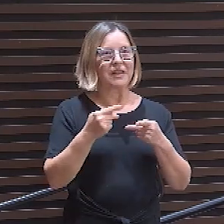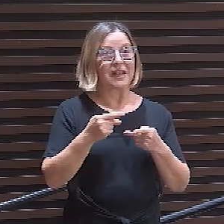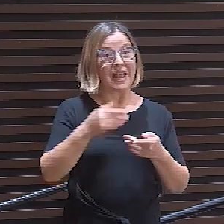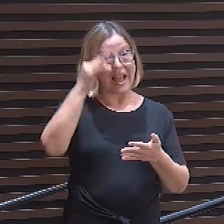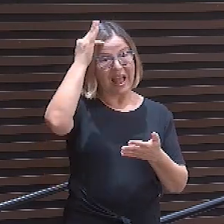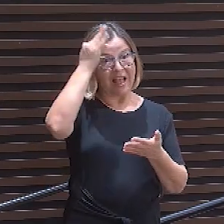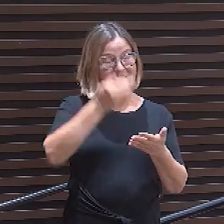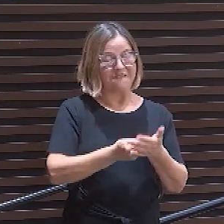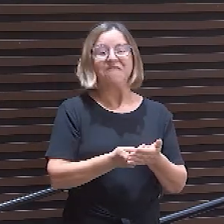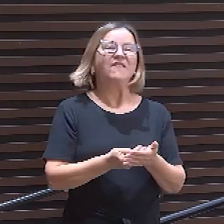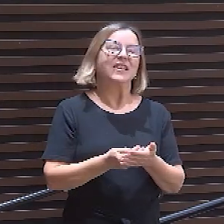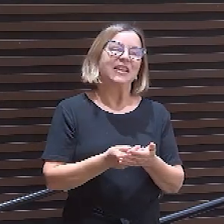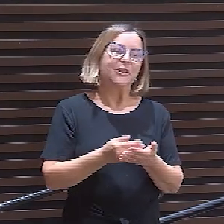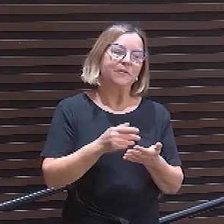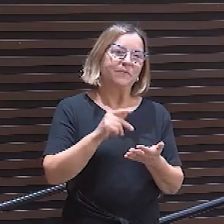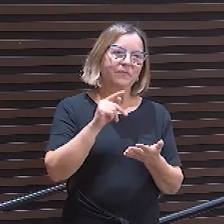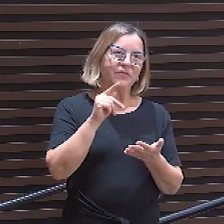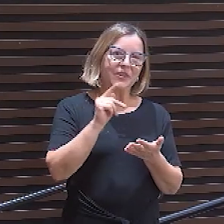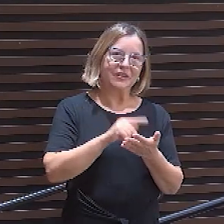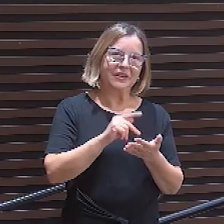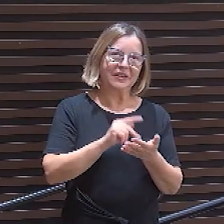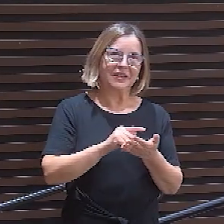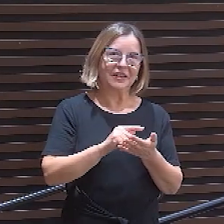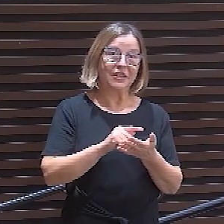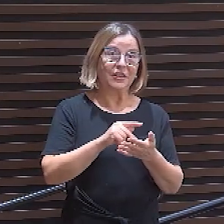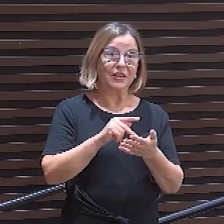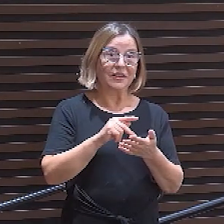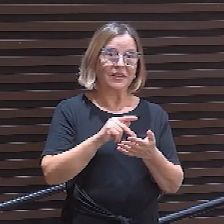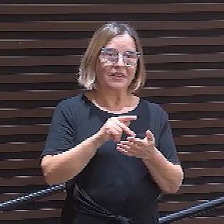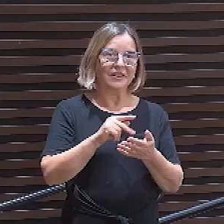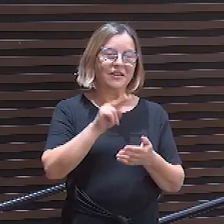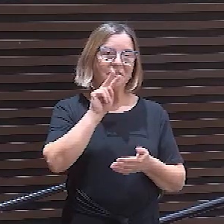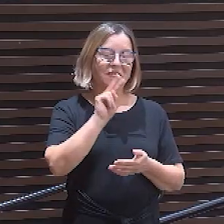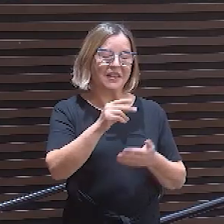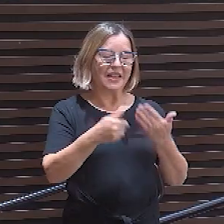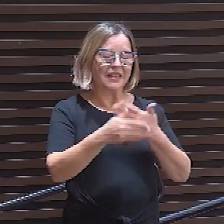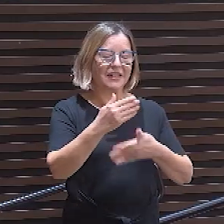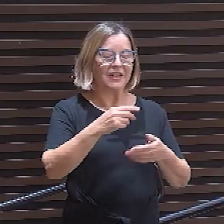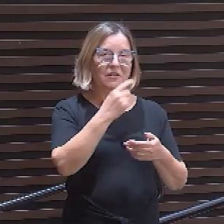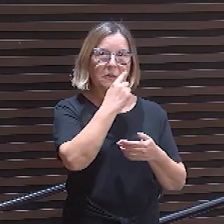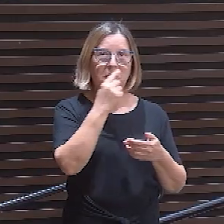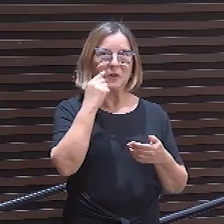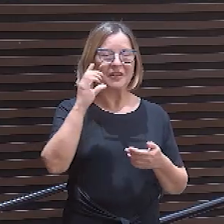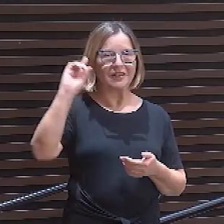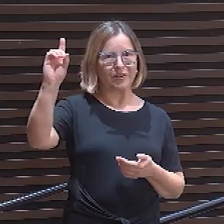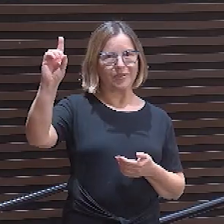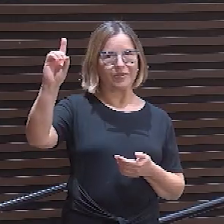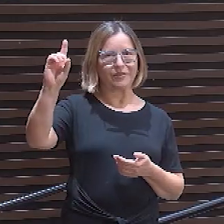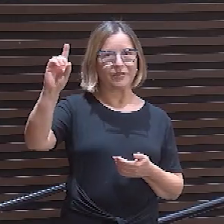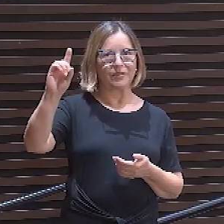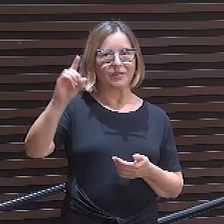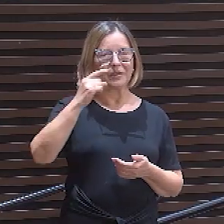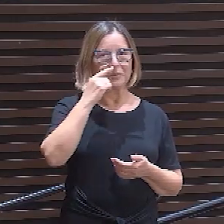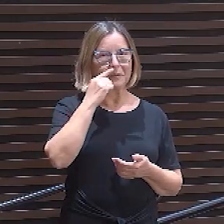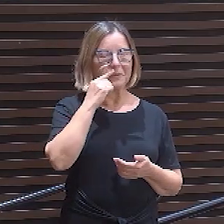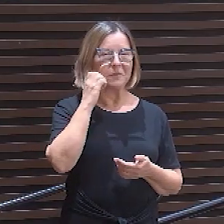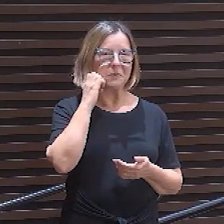Os pais de Moisés não foram motivados por instinto natural, mas por